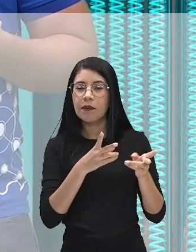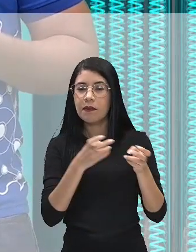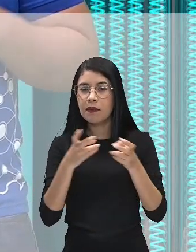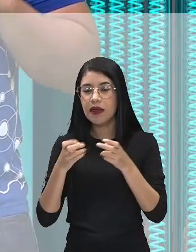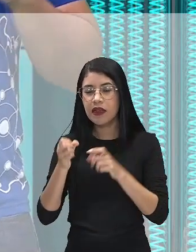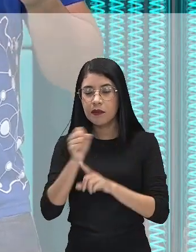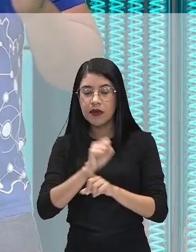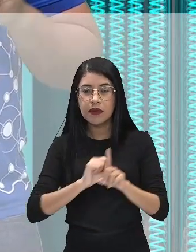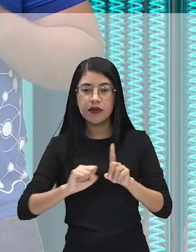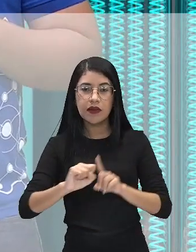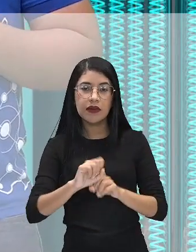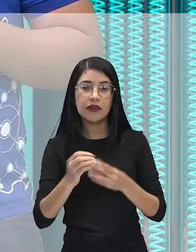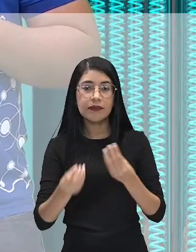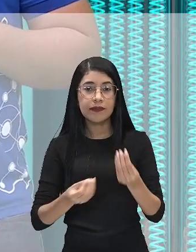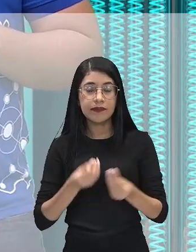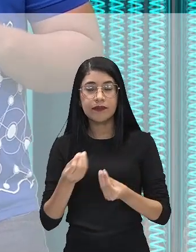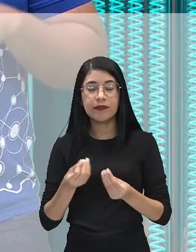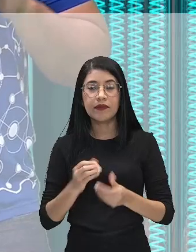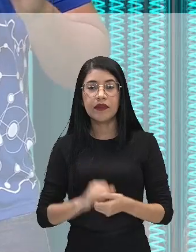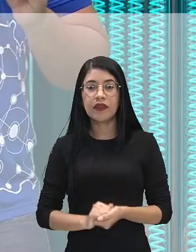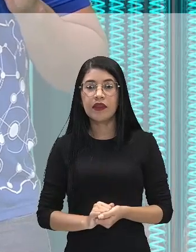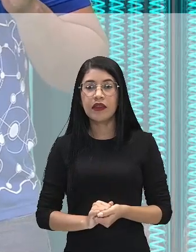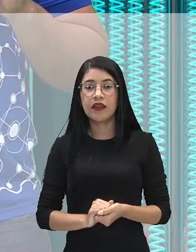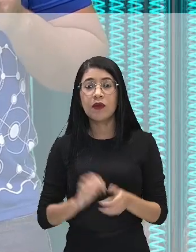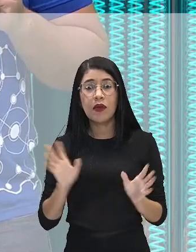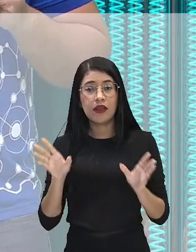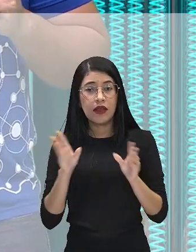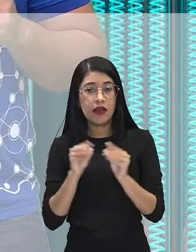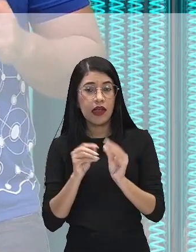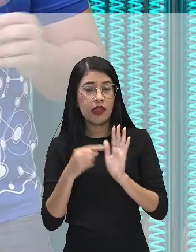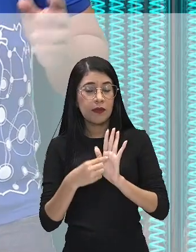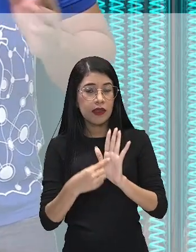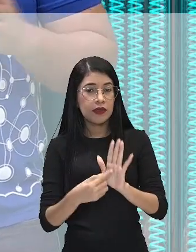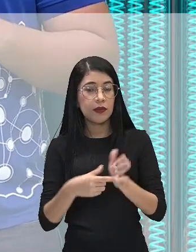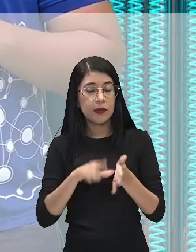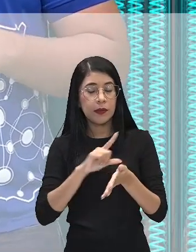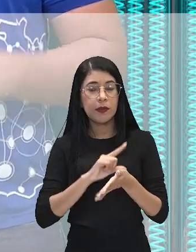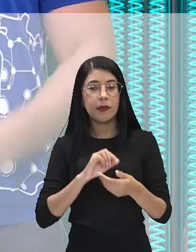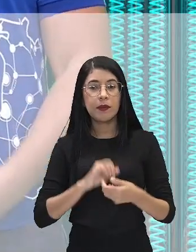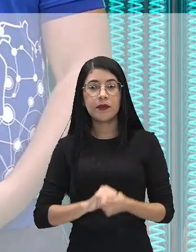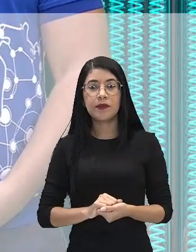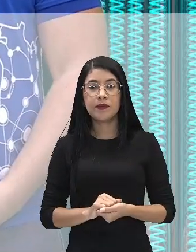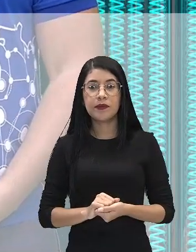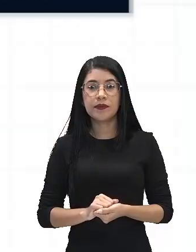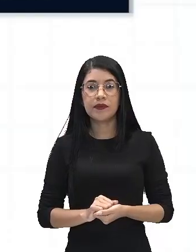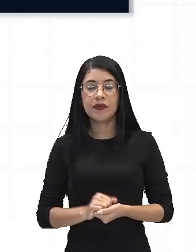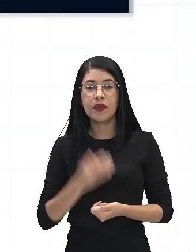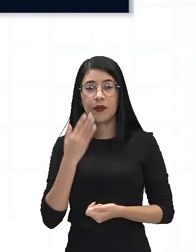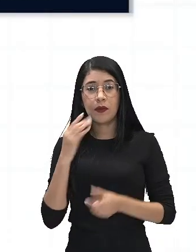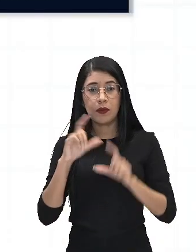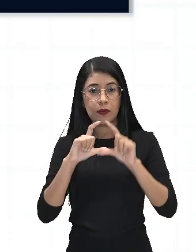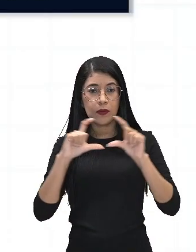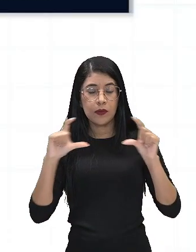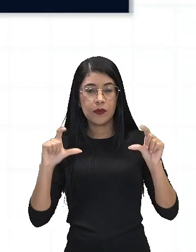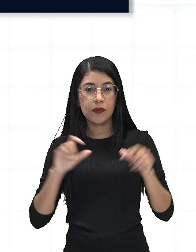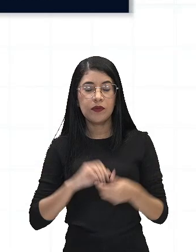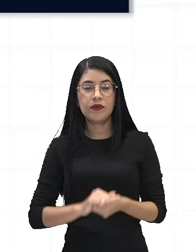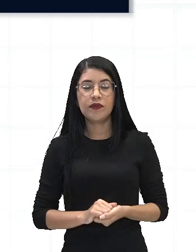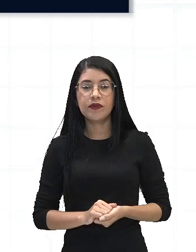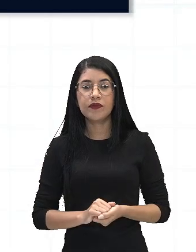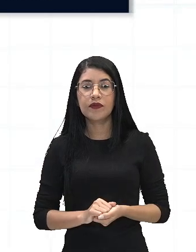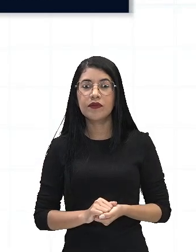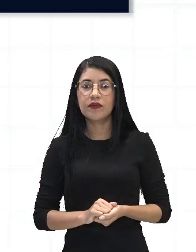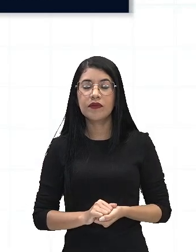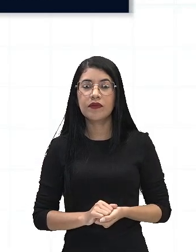na sociedade. E isso ocorre na resenha que nós acabamos de ler. Ocorre exatamente neste trecho. Colocando aí para vocês, olha